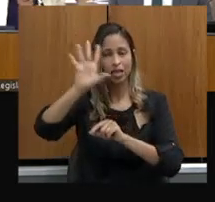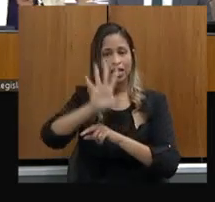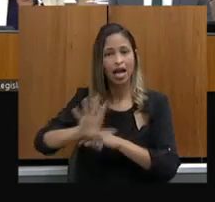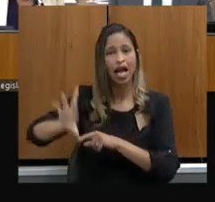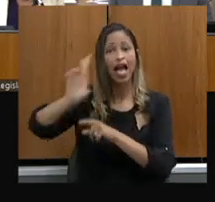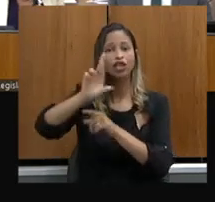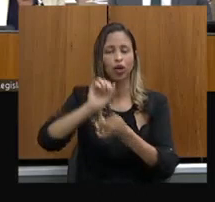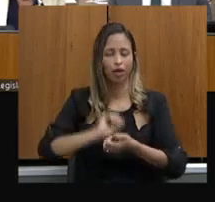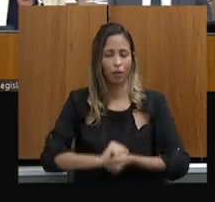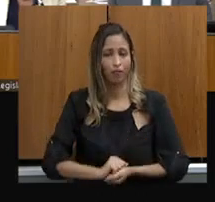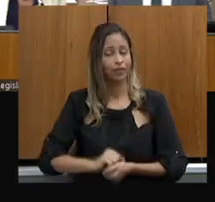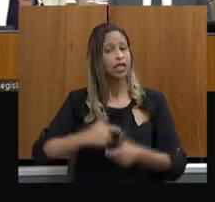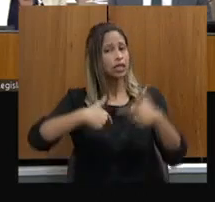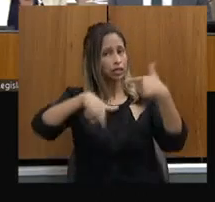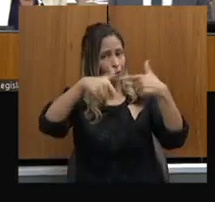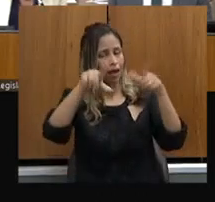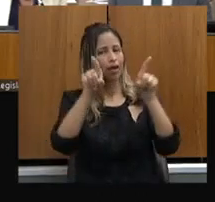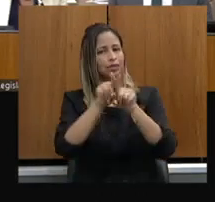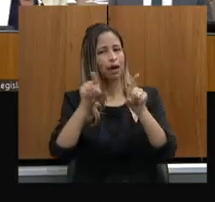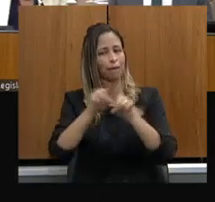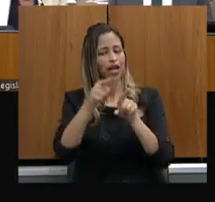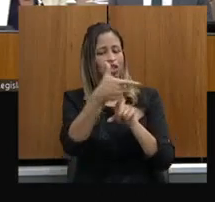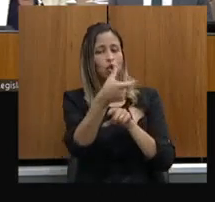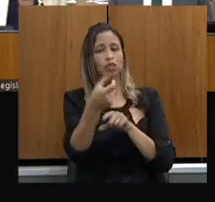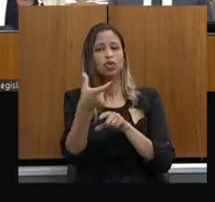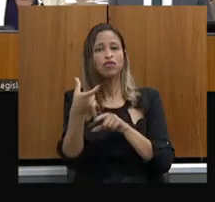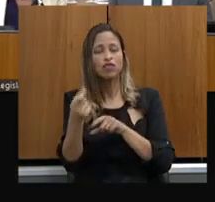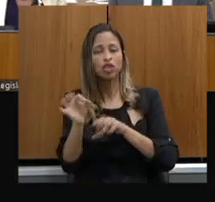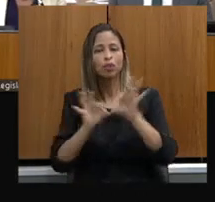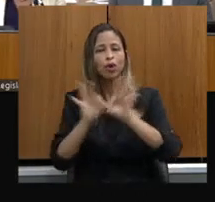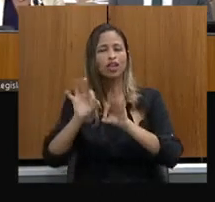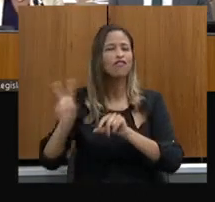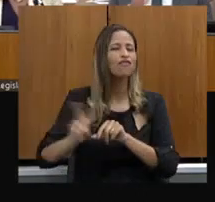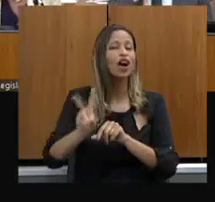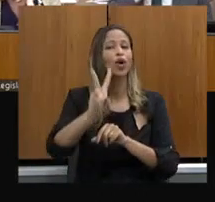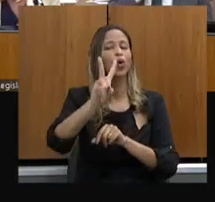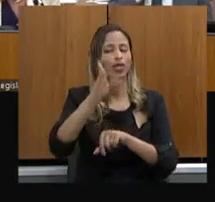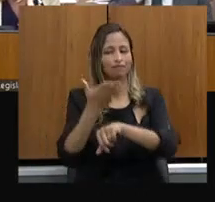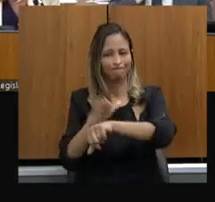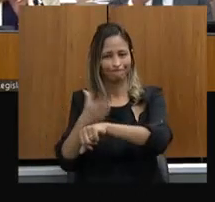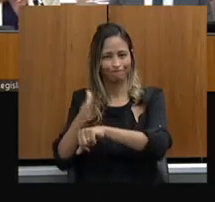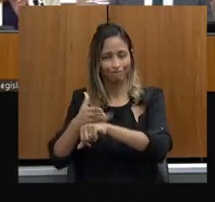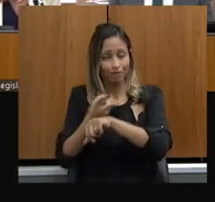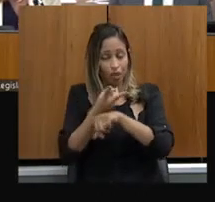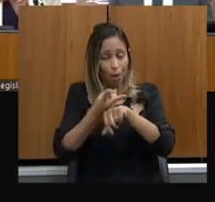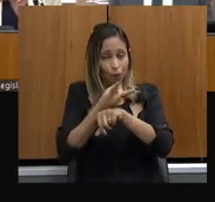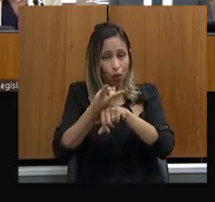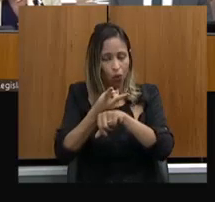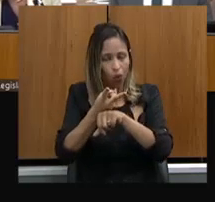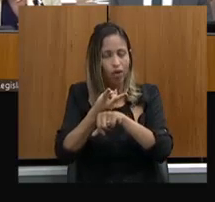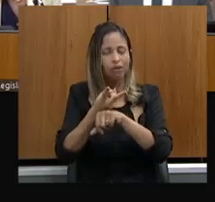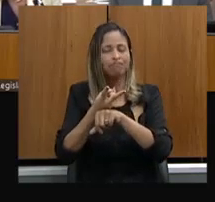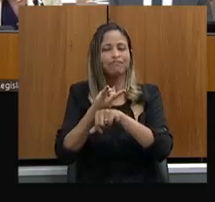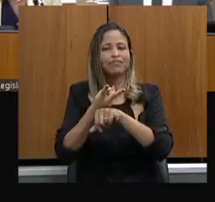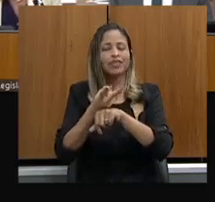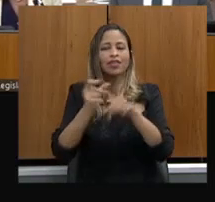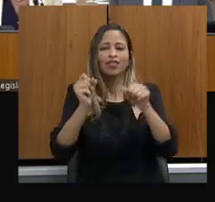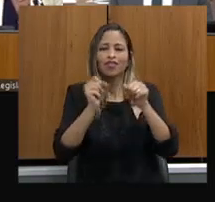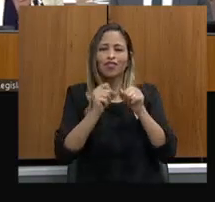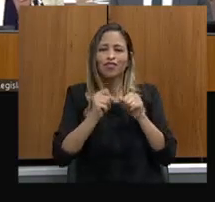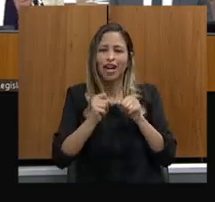regionais e Trabalhamos também desde 2020 o projeto valores e práticas que busca consolidar